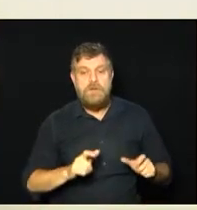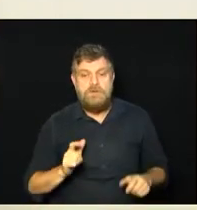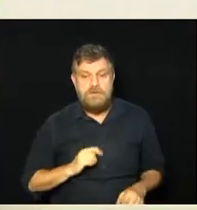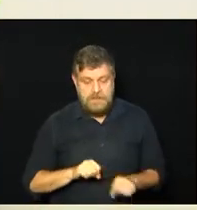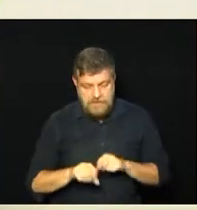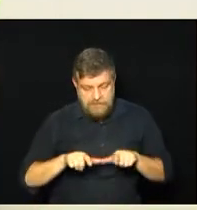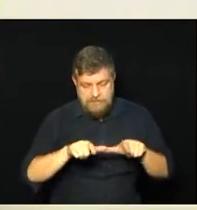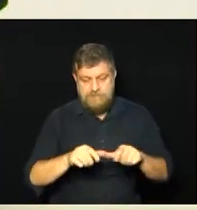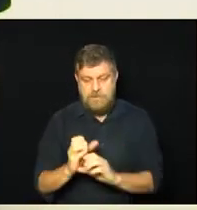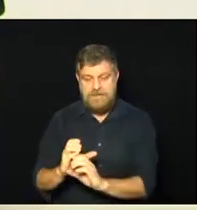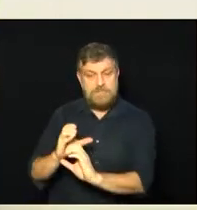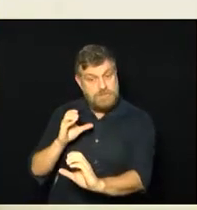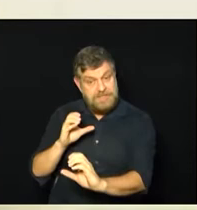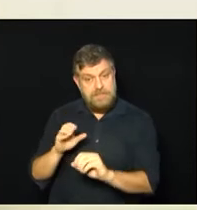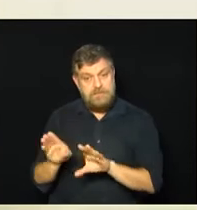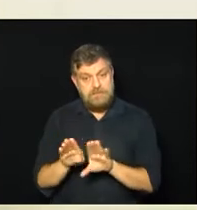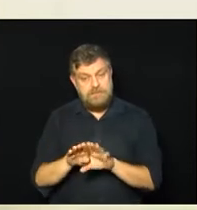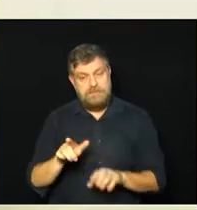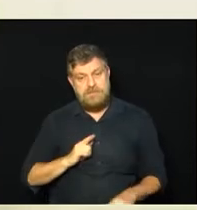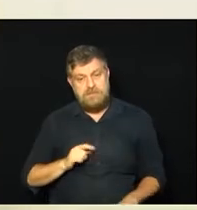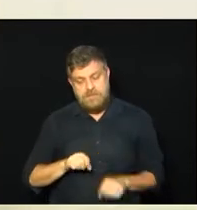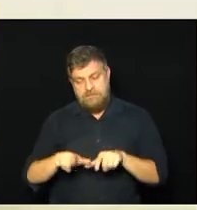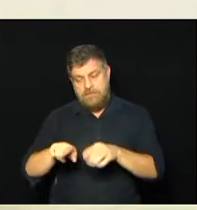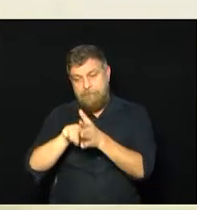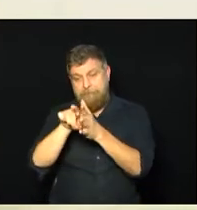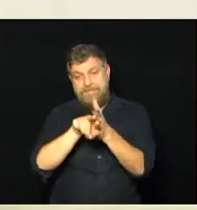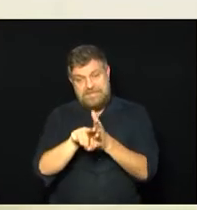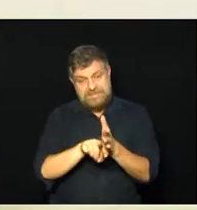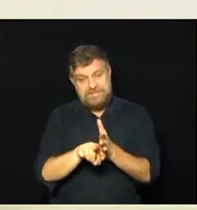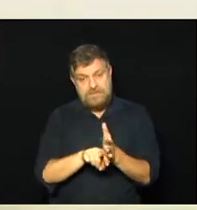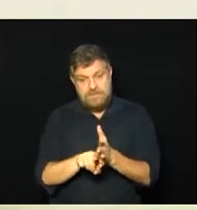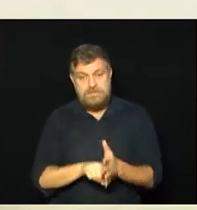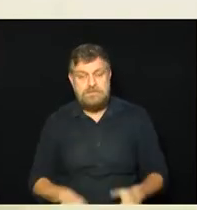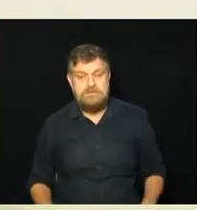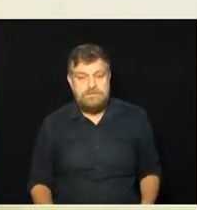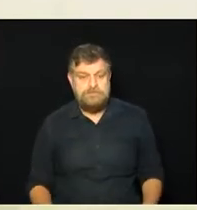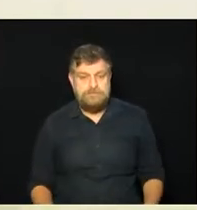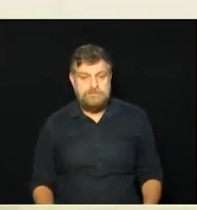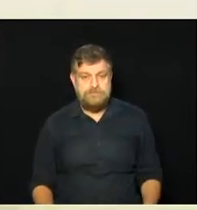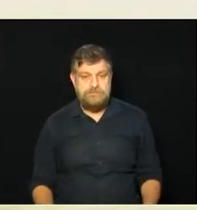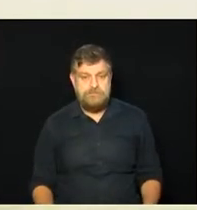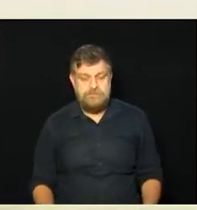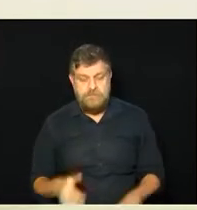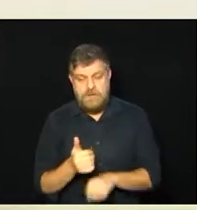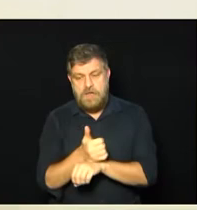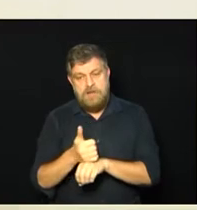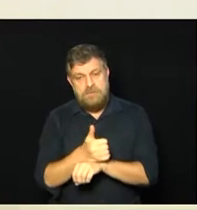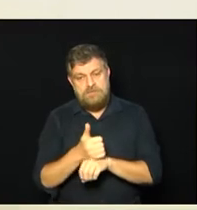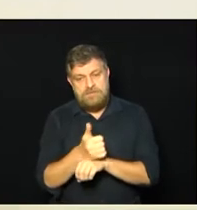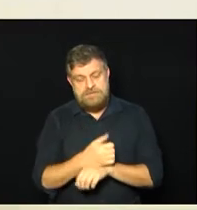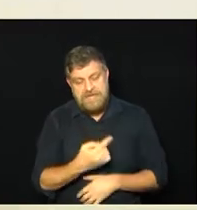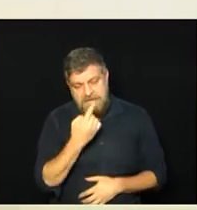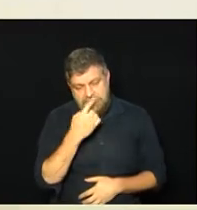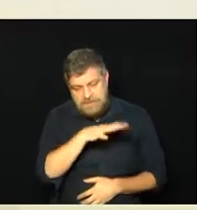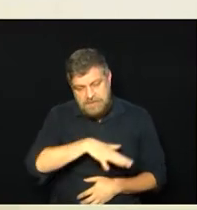forma engenheiros, que forma pesquisadores, inclusive, profissionais muito próximos da